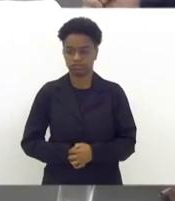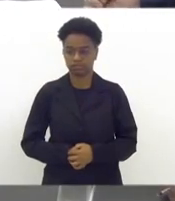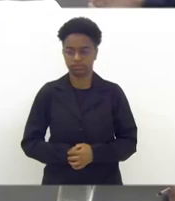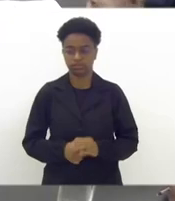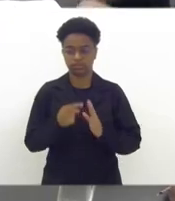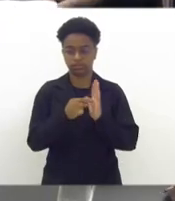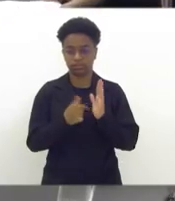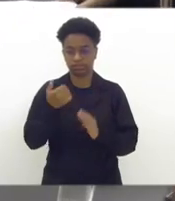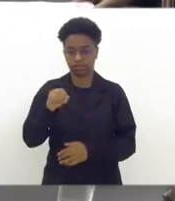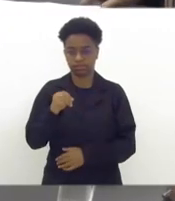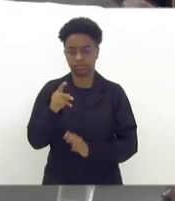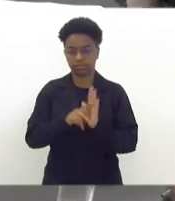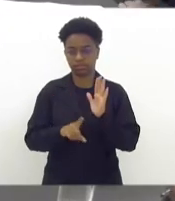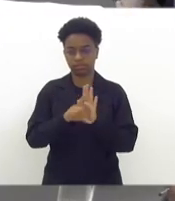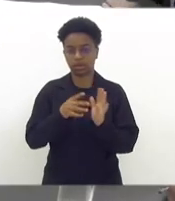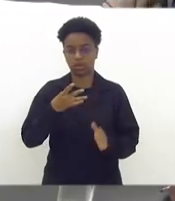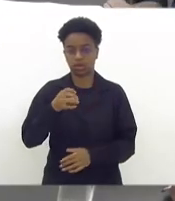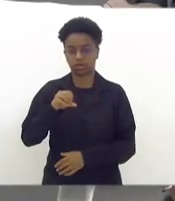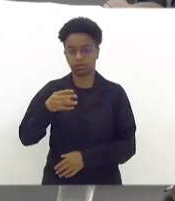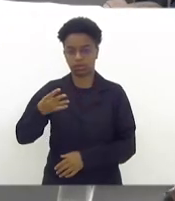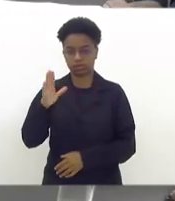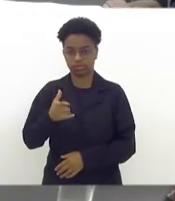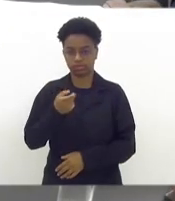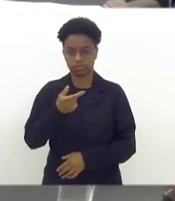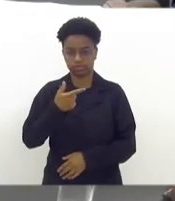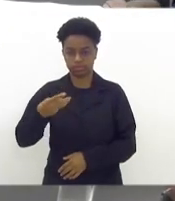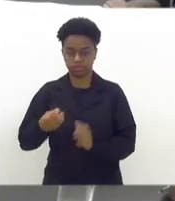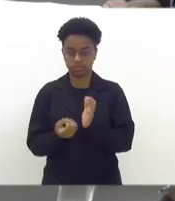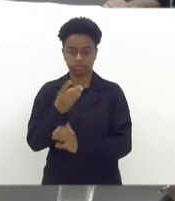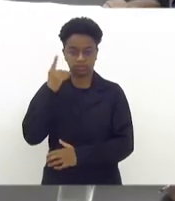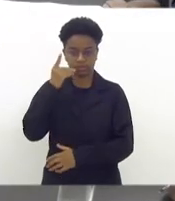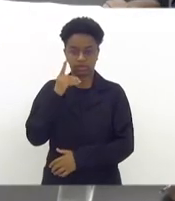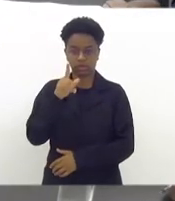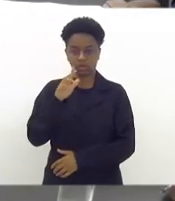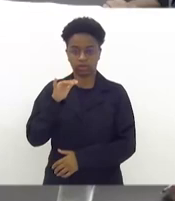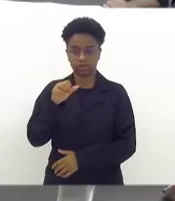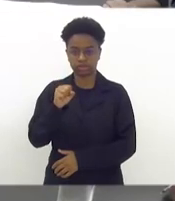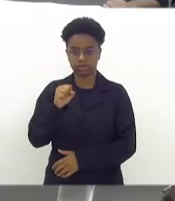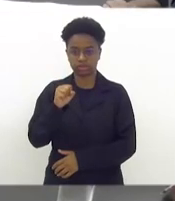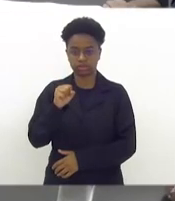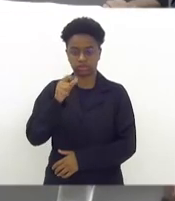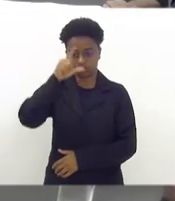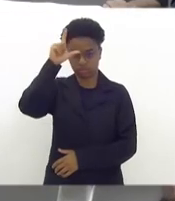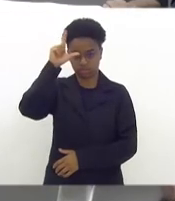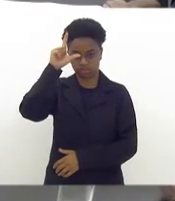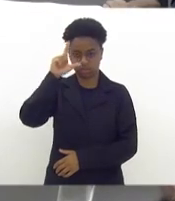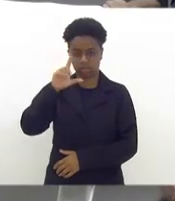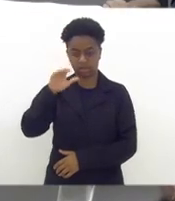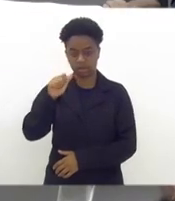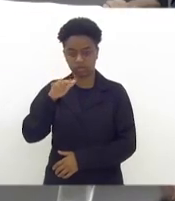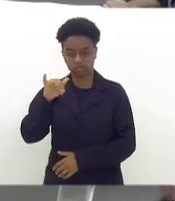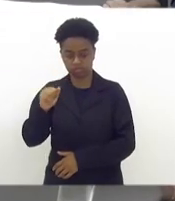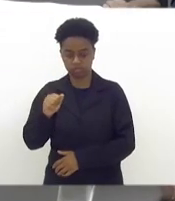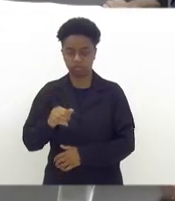Item 10 da pauta é o PL 494 de 23, de autoria do deputado Luiz Cláudio Ribeiro, que altera a Lei 5.547, de 24 de setembro